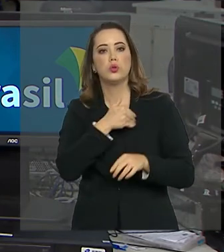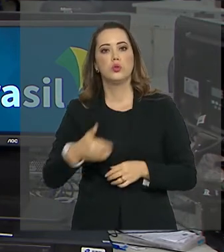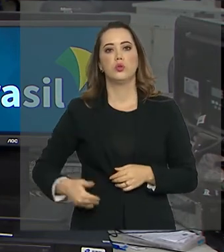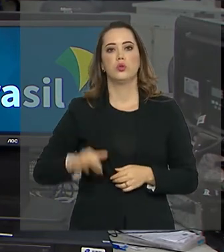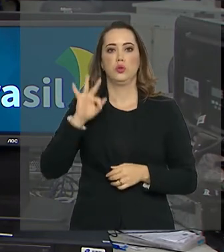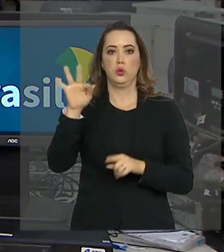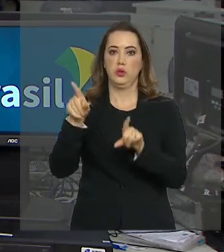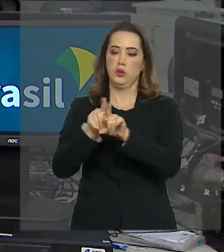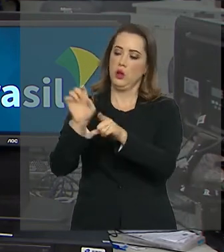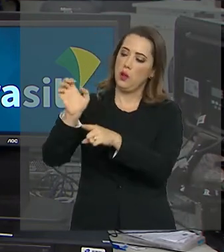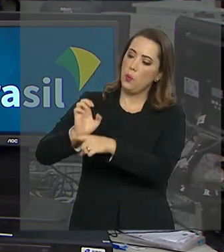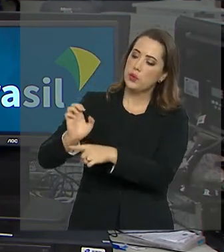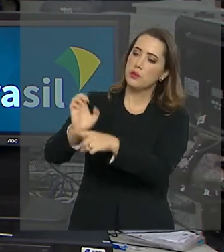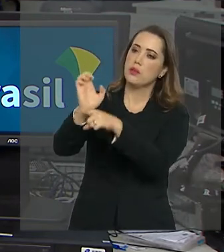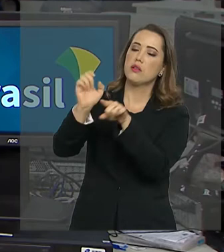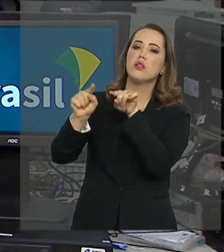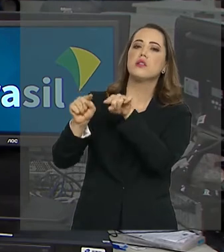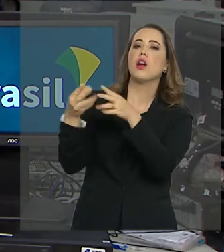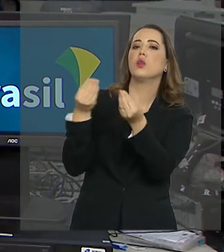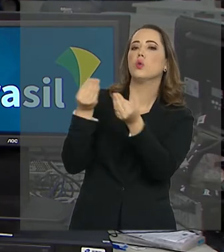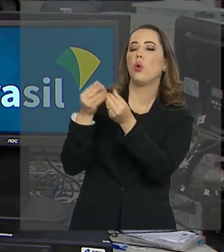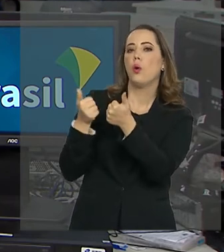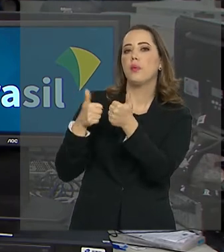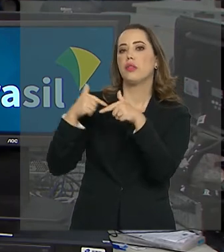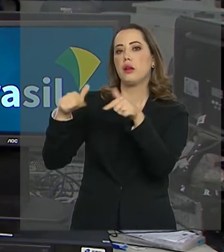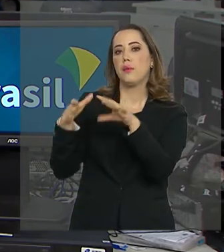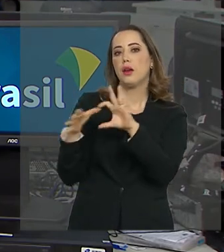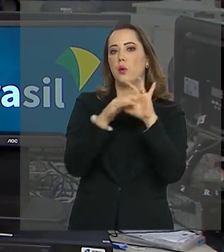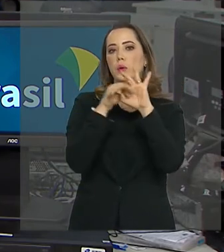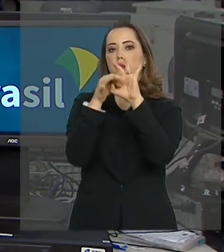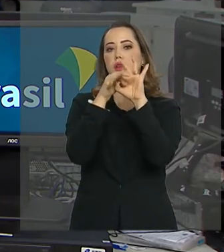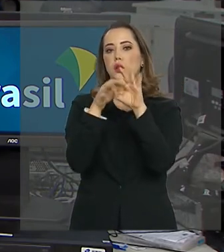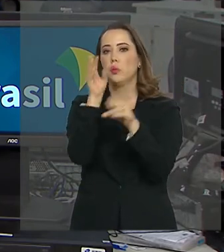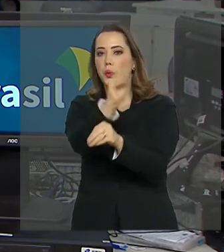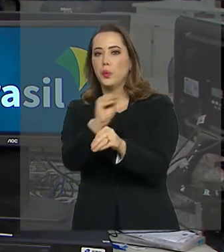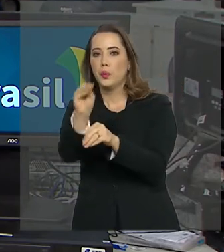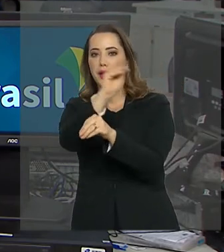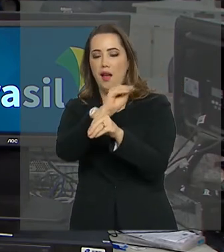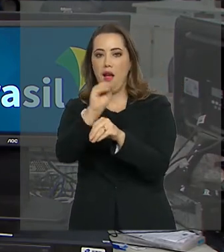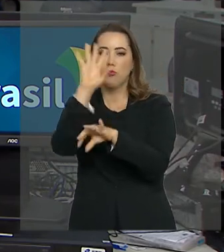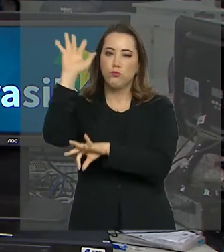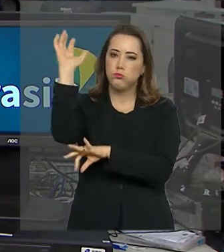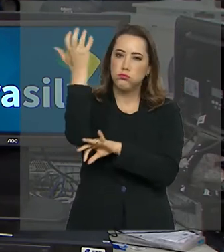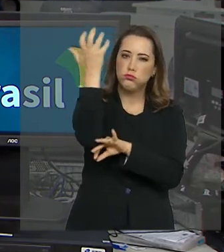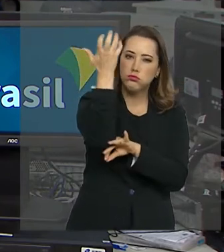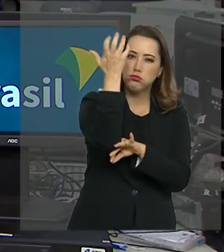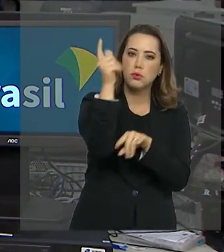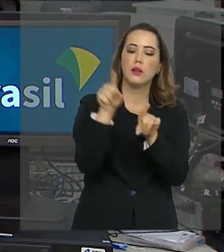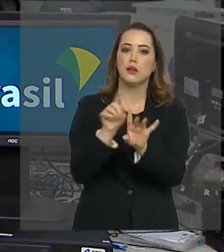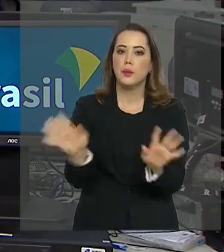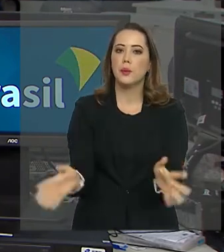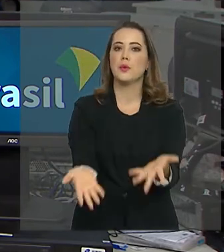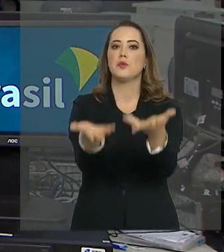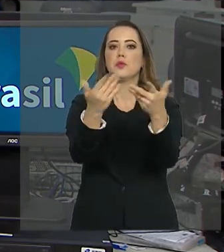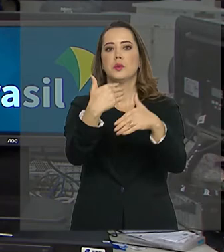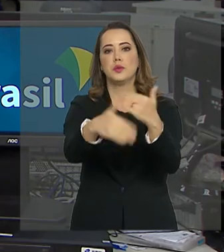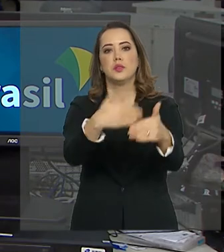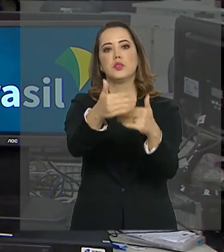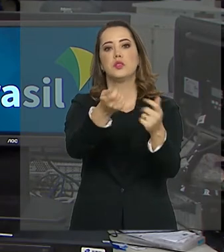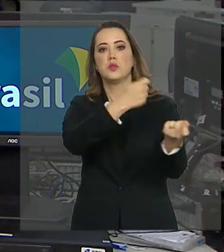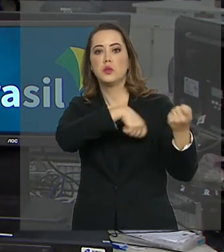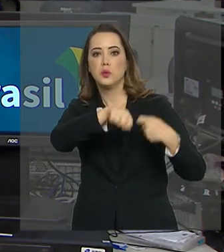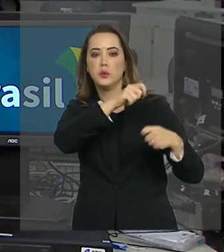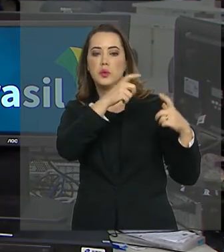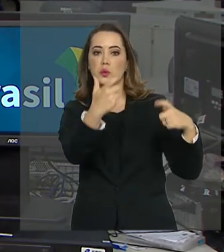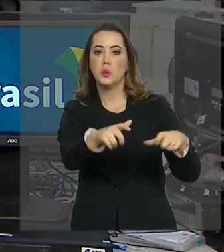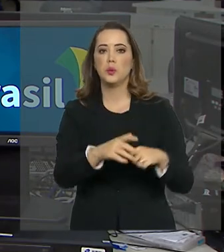como os entes federativos podem trabalhar juntos na preservação da floresta e, ao mesmo tempo, promover o desenvolvimento econômico